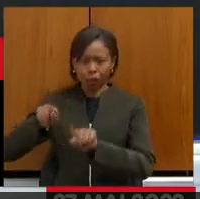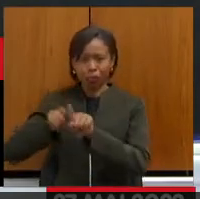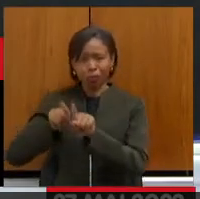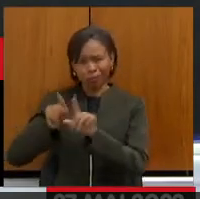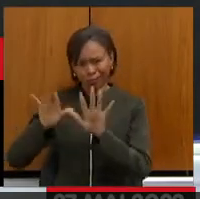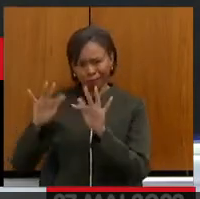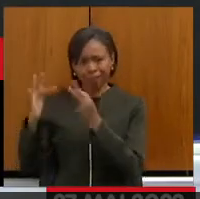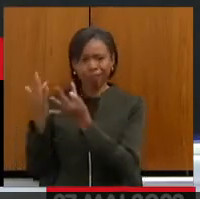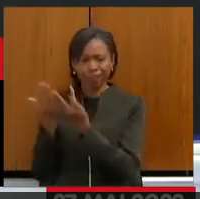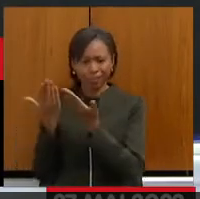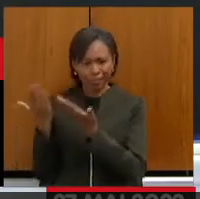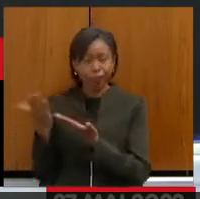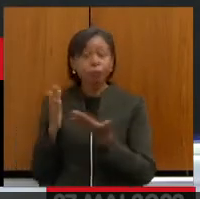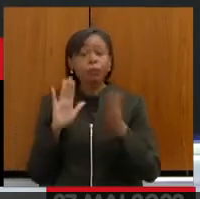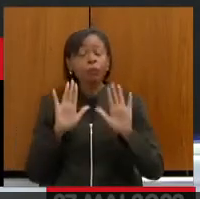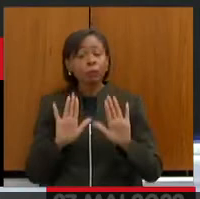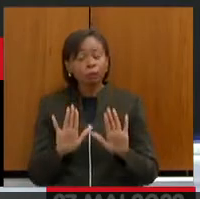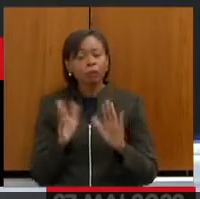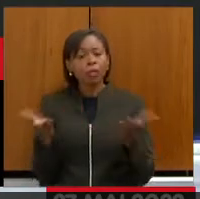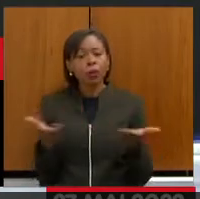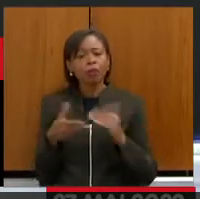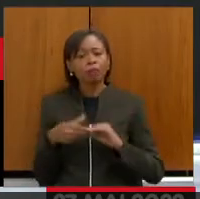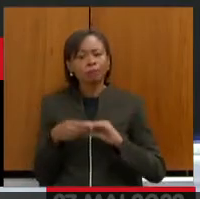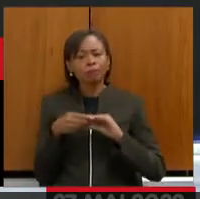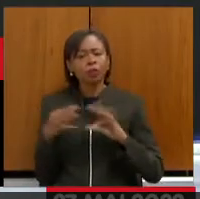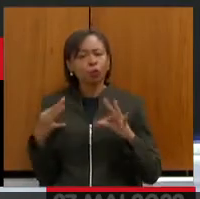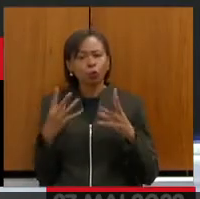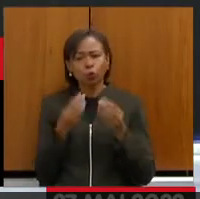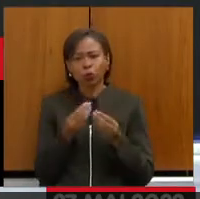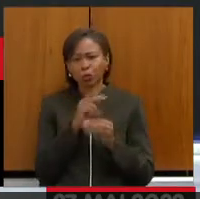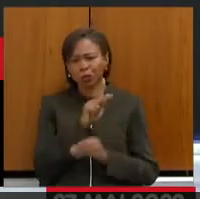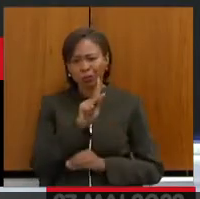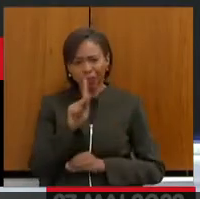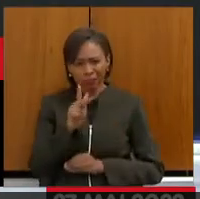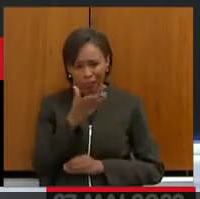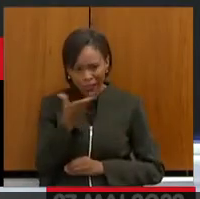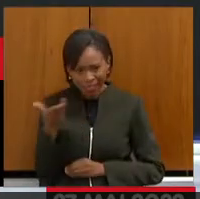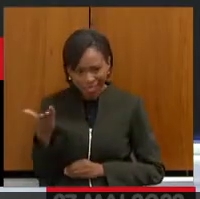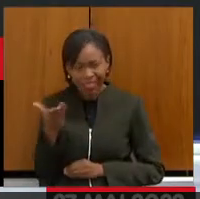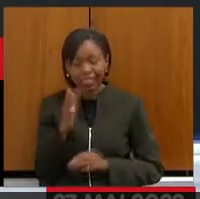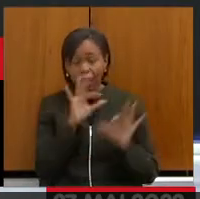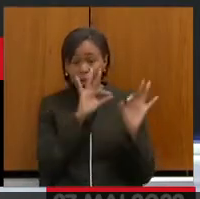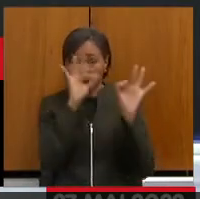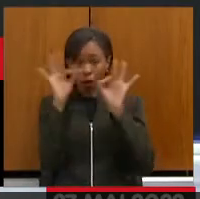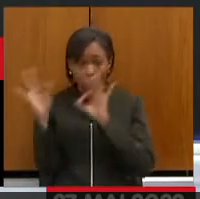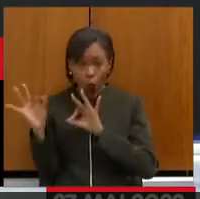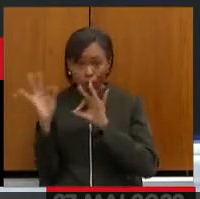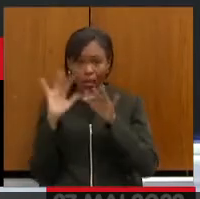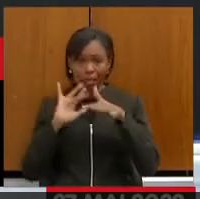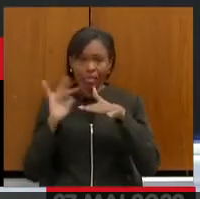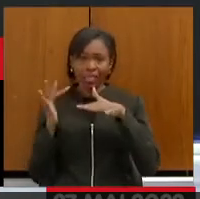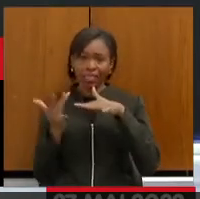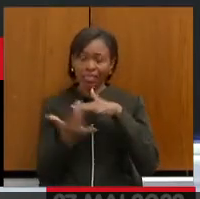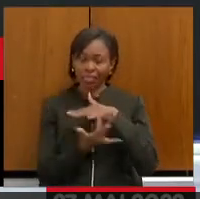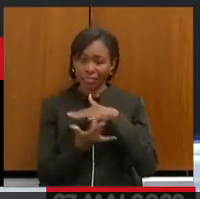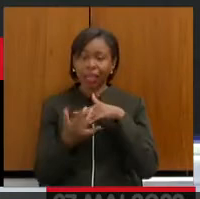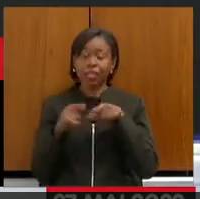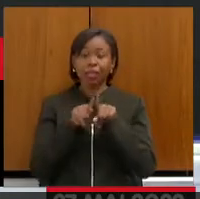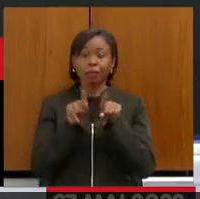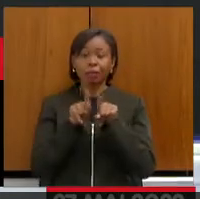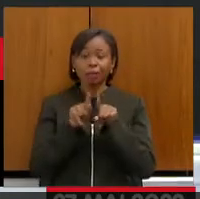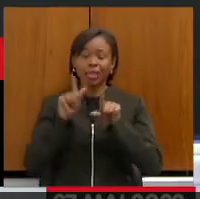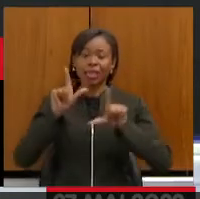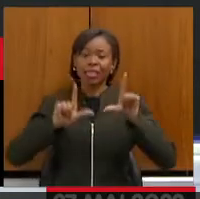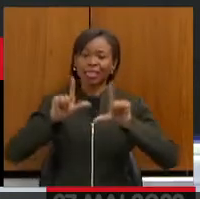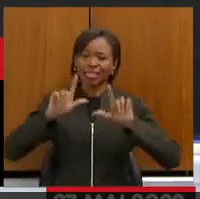dos seus familiares Mas eu queria cumprimentar a todos que não nos acompanhe através das redes sociais na TV Assembleia que estão na galeria